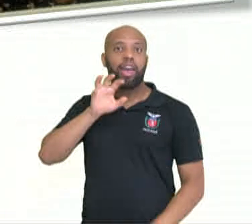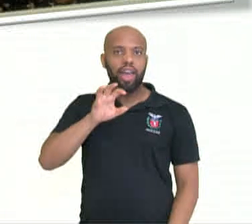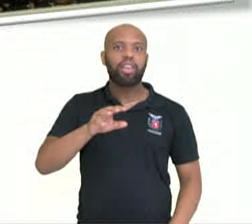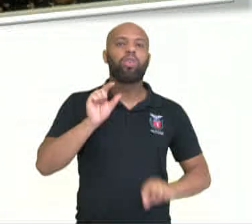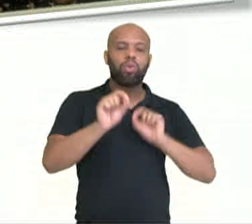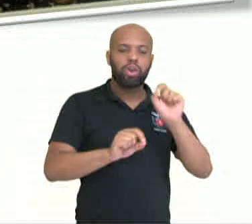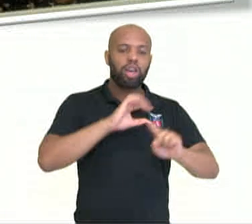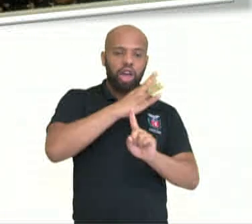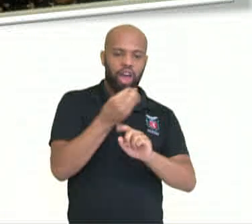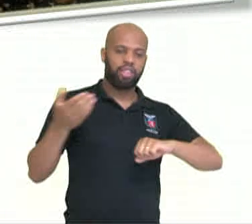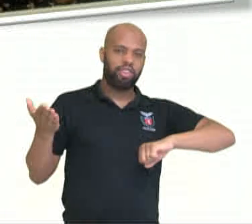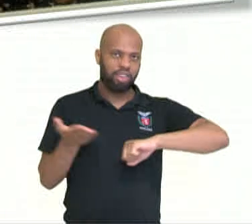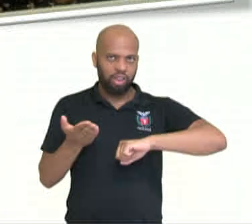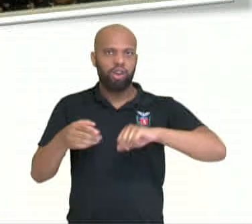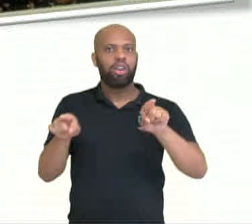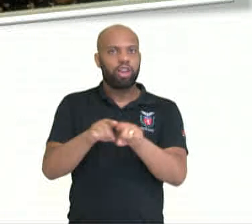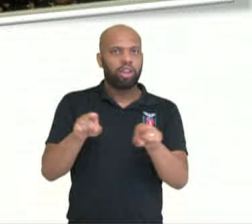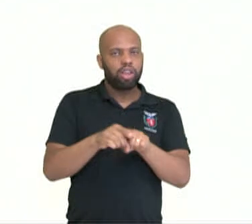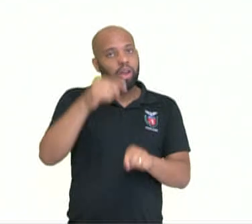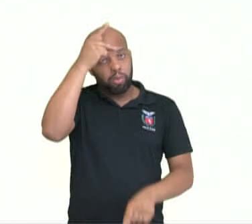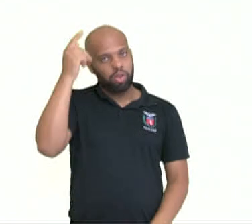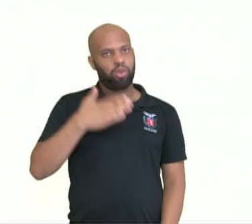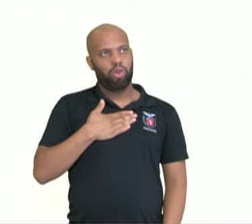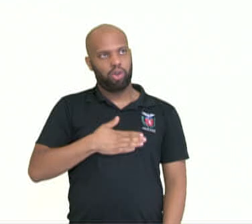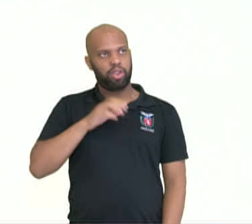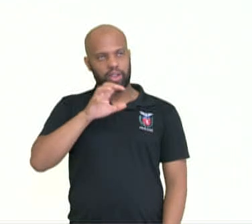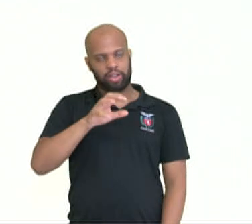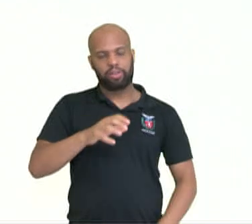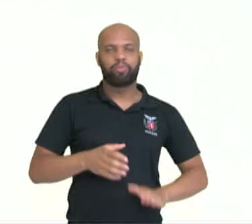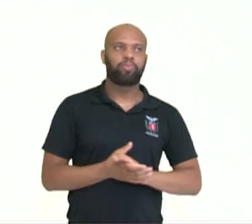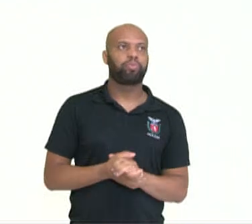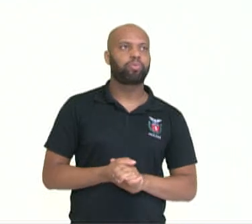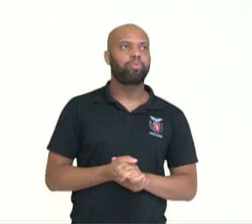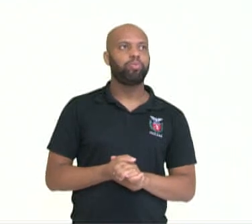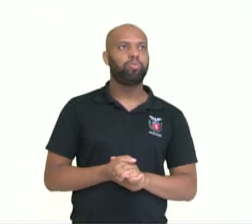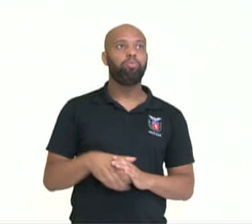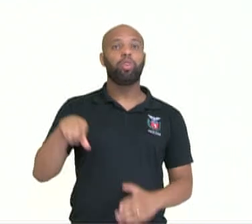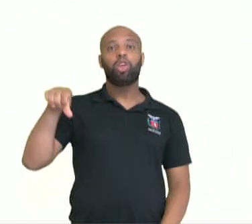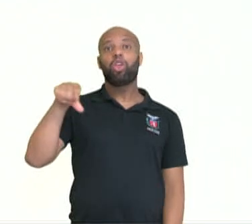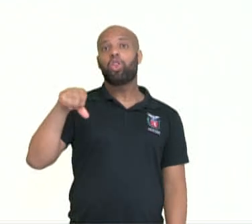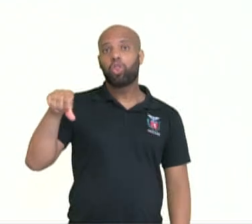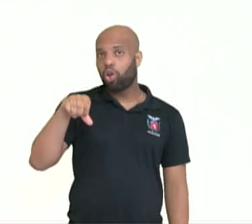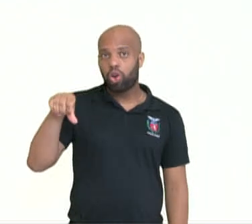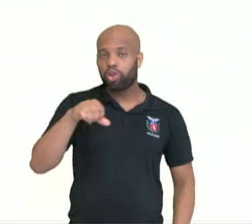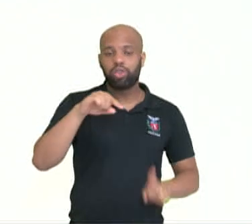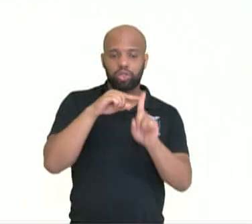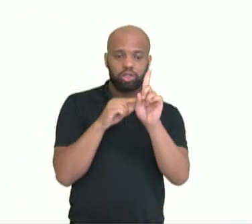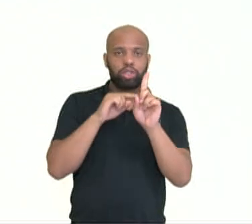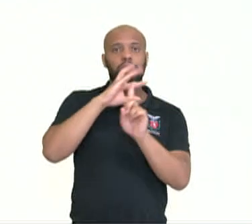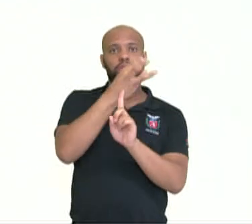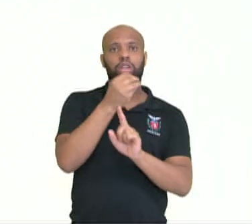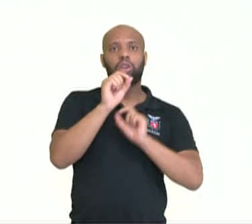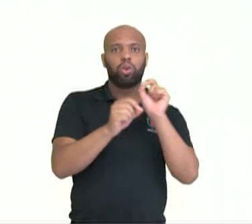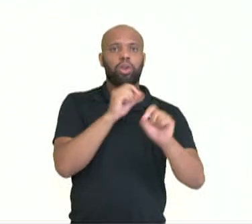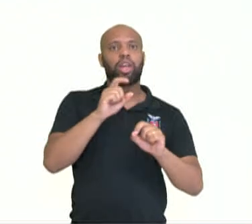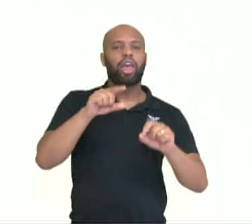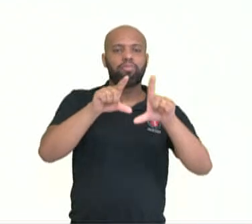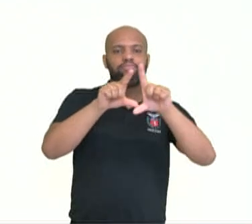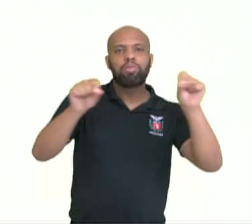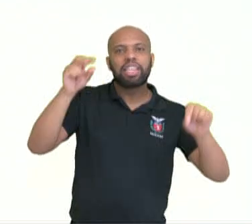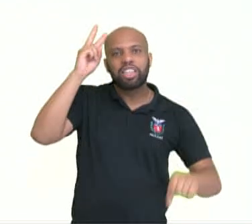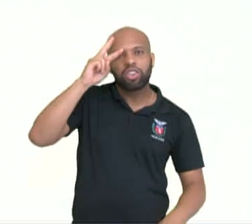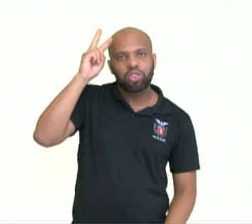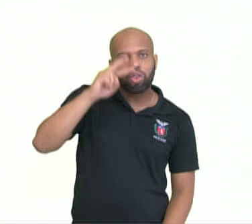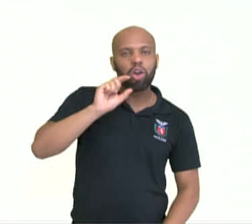contemporânea, vale a pena, e o pessoal adora trabalhar esse tipo de arte. Então, o nono tipo de arte é a história em quadrinho, que eu também